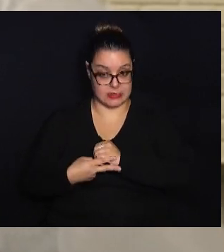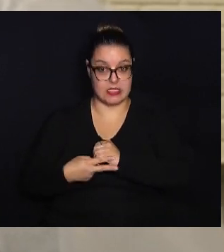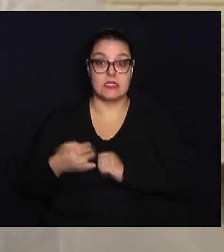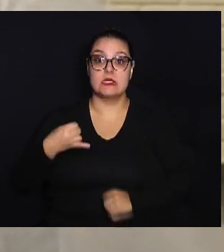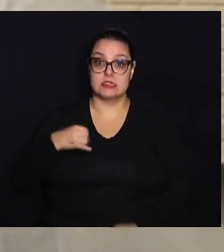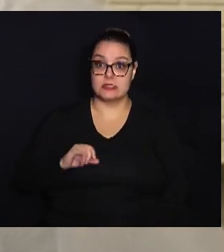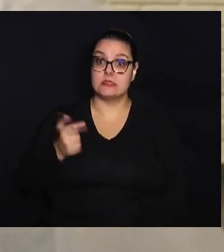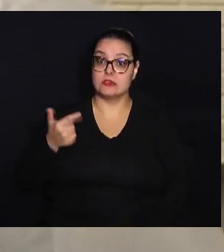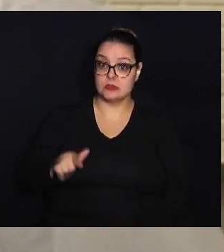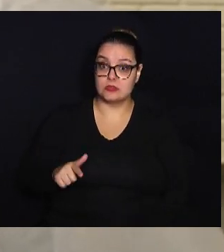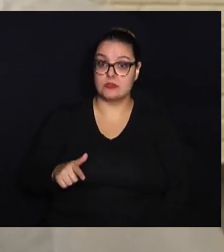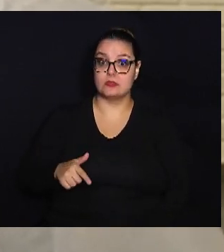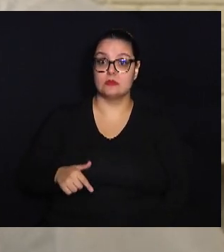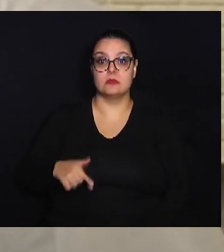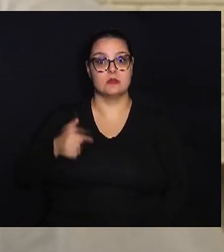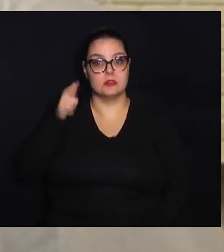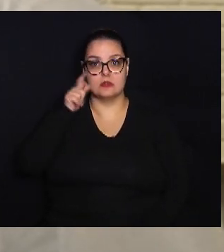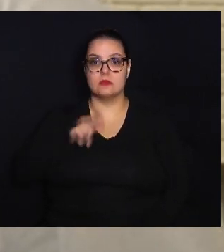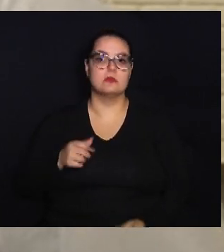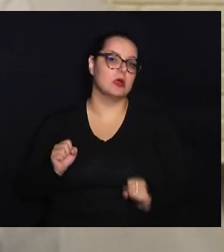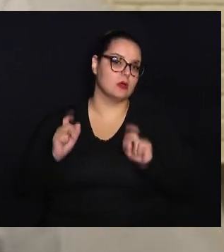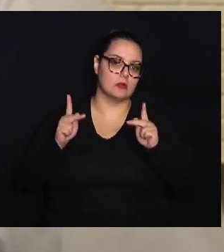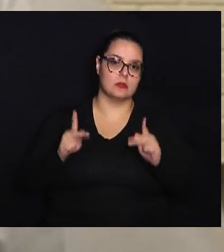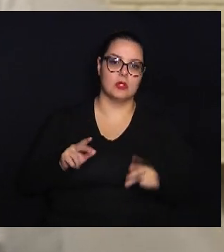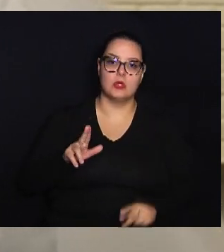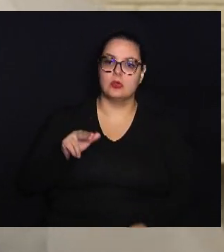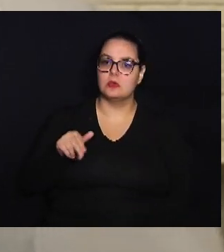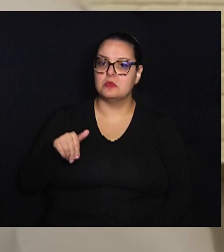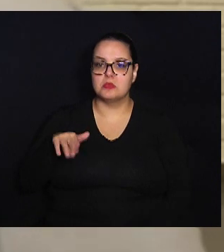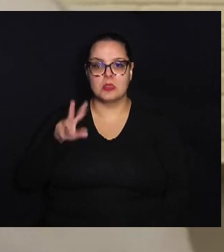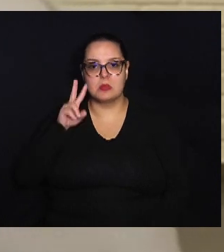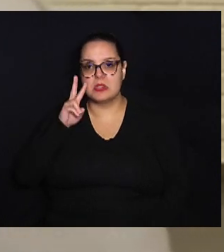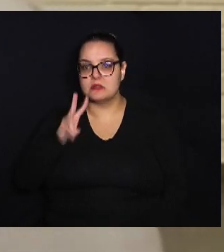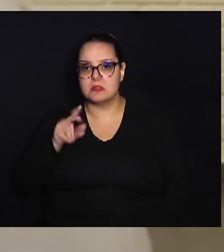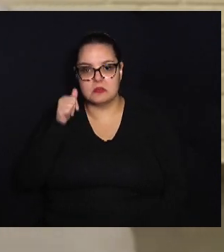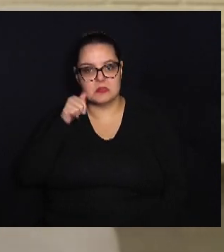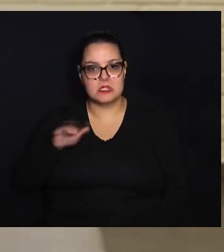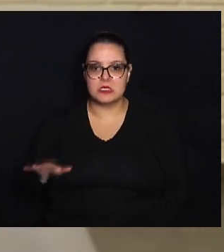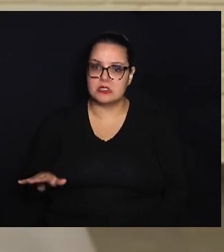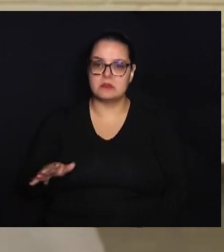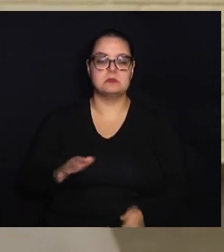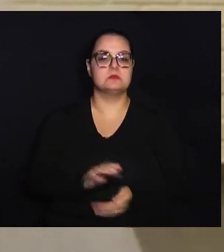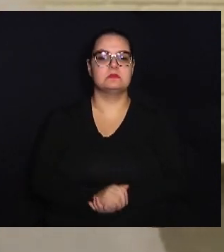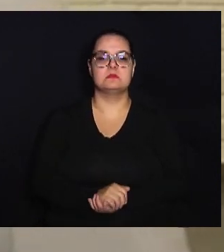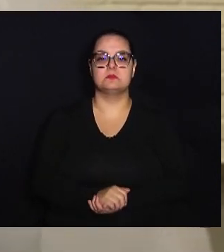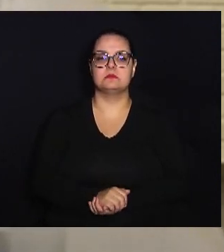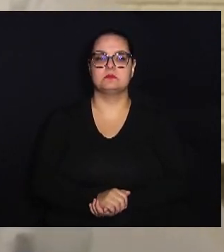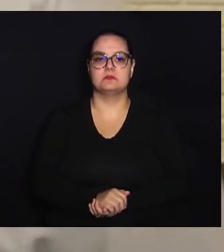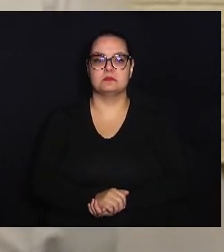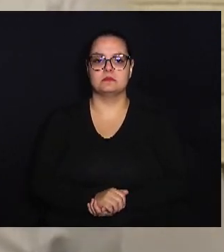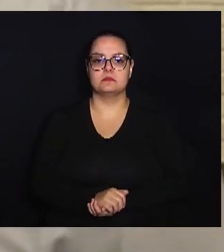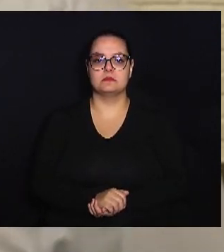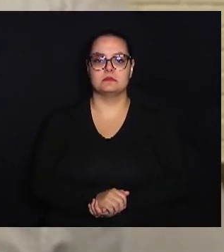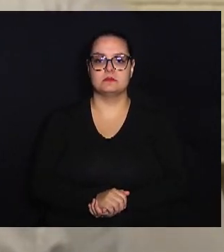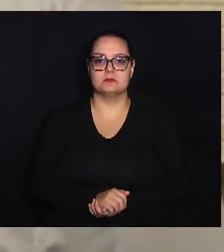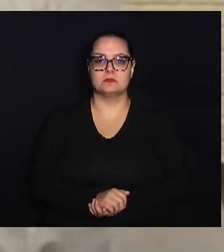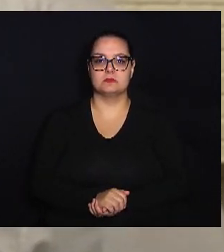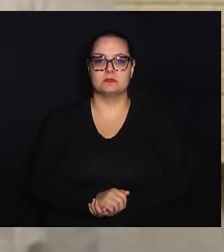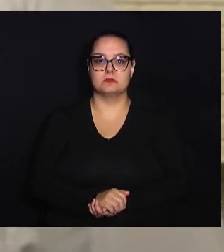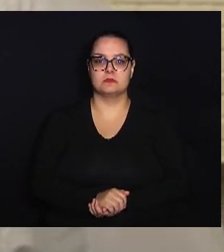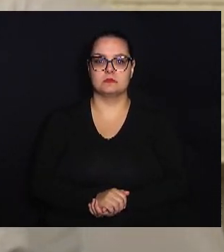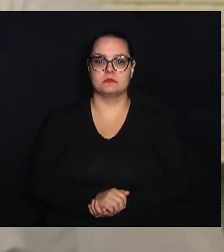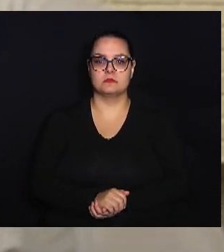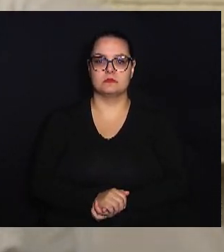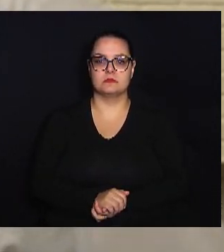se você persistir você vai conseguir Ah tá bom nunca mais vi a menina passaram-se 15 anos Ah isso foi